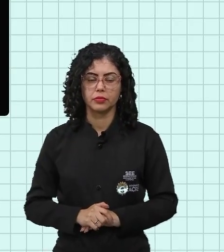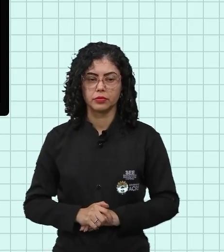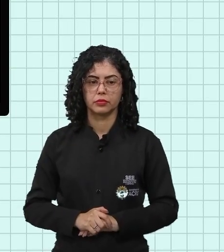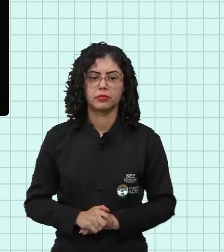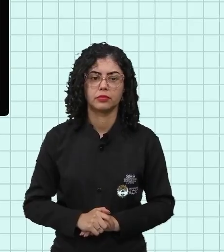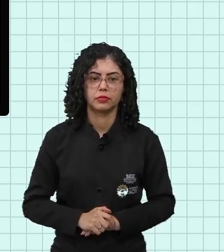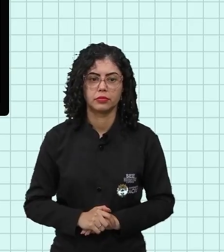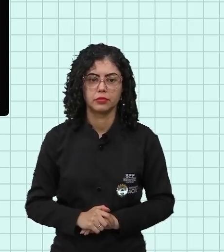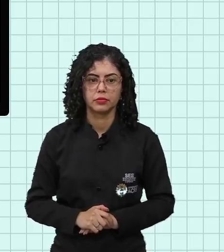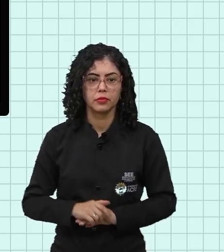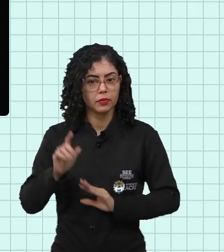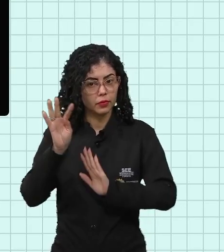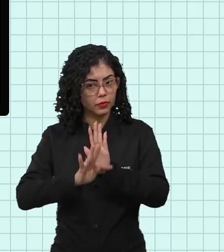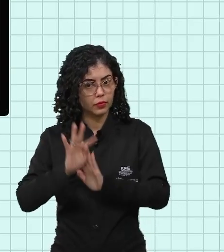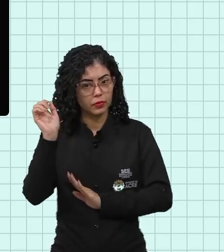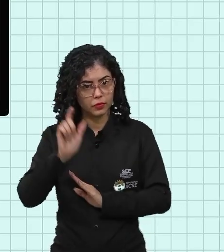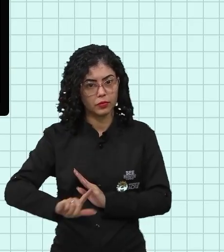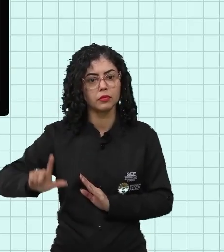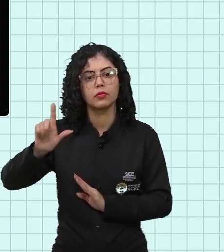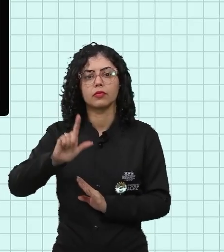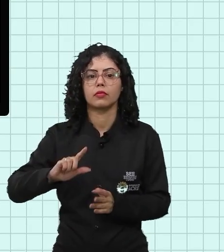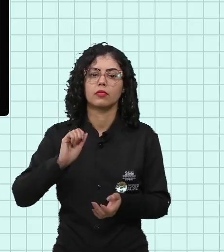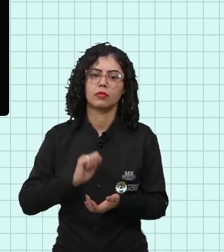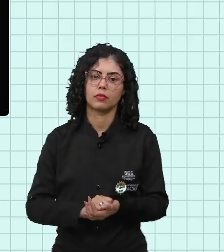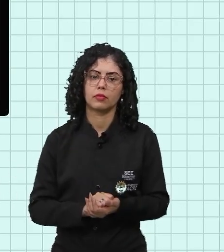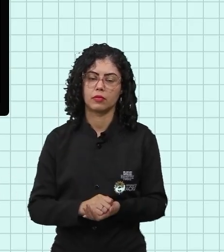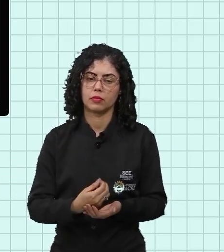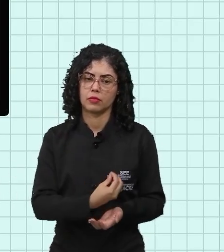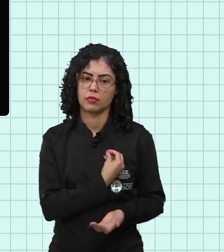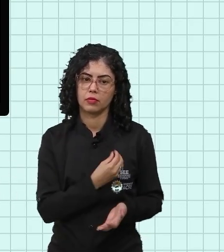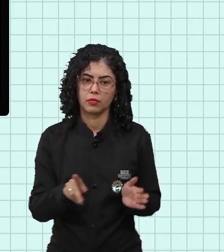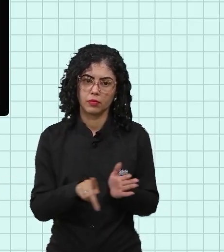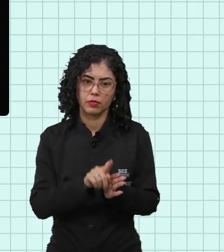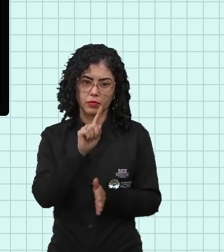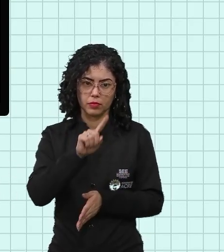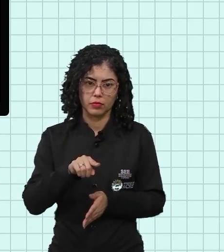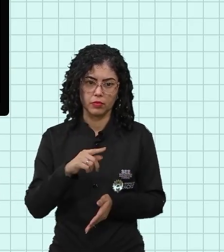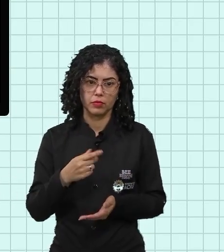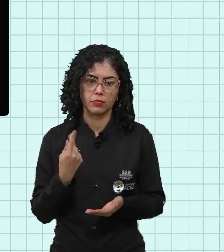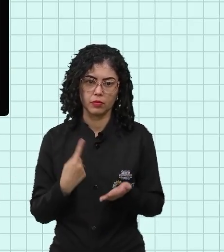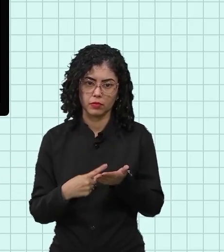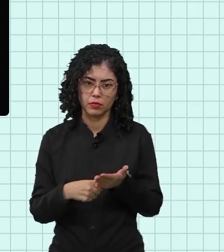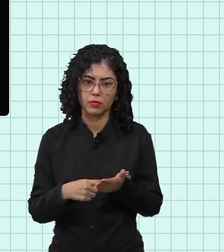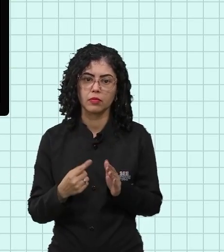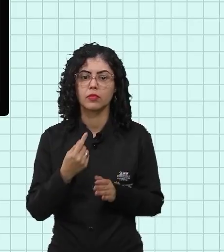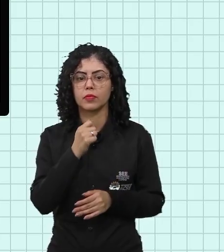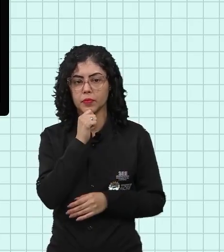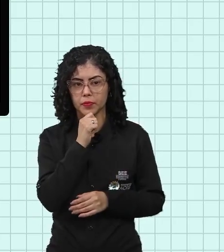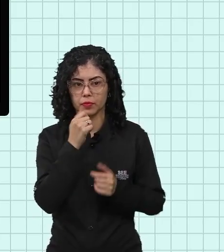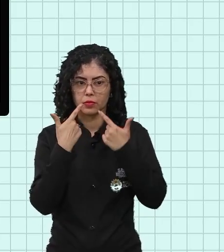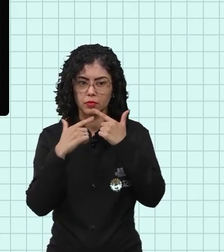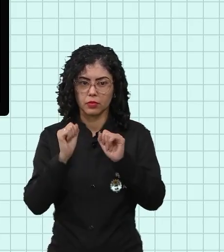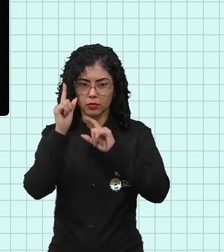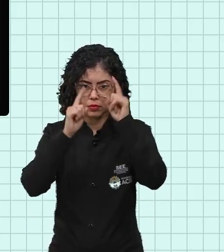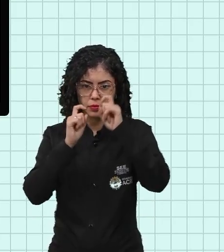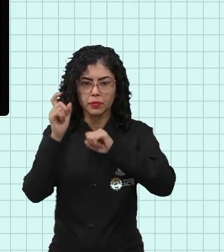estruturas linguísticas. Também é presente em textos literários e essas marcas tornam a linguagem